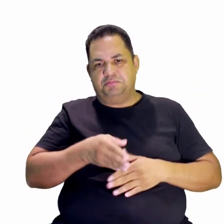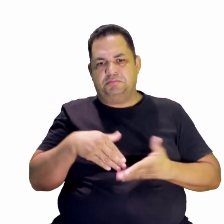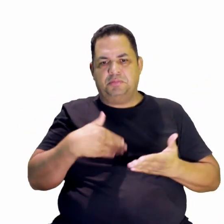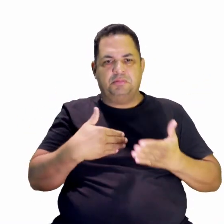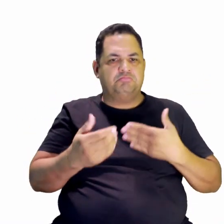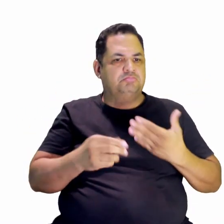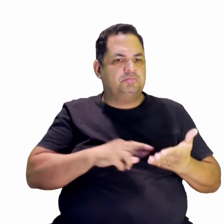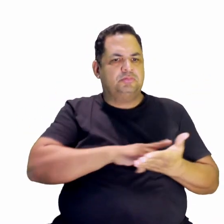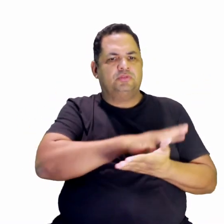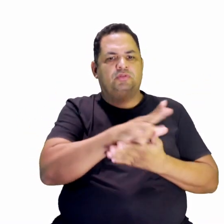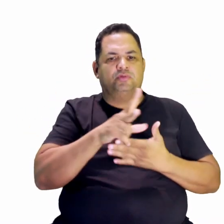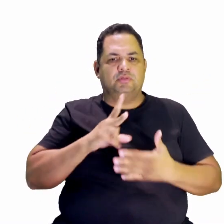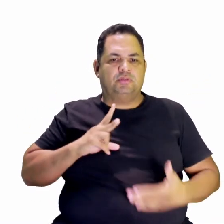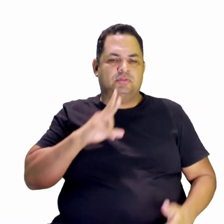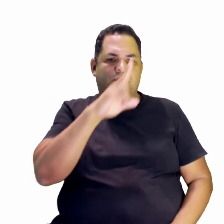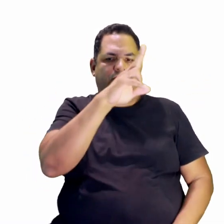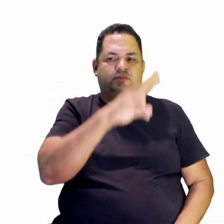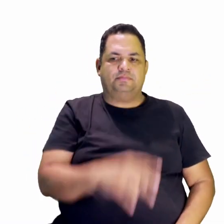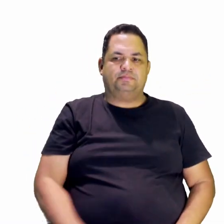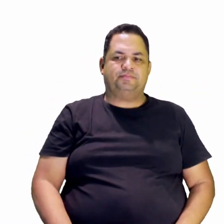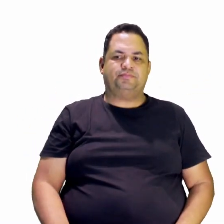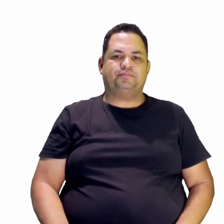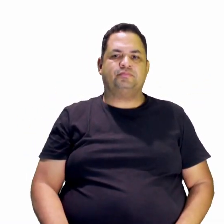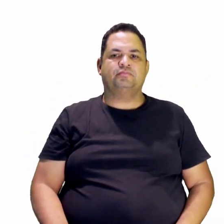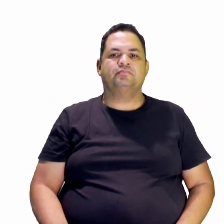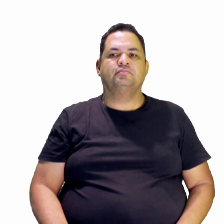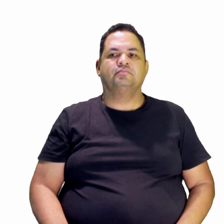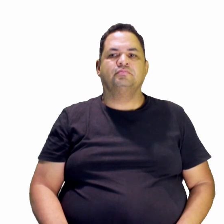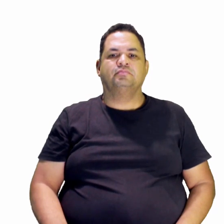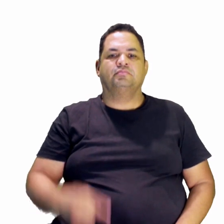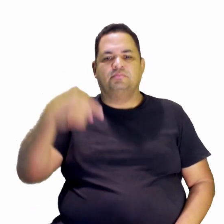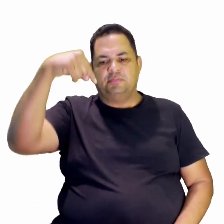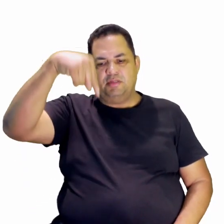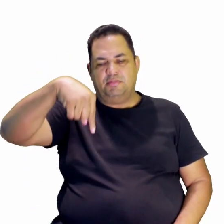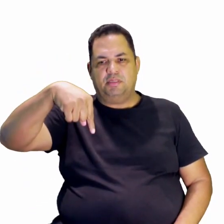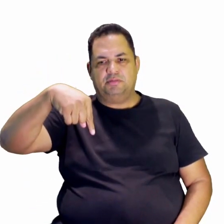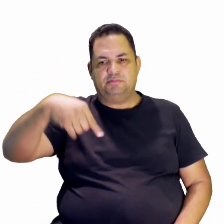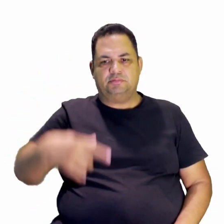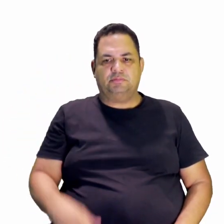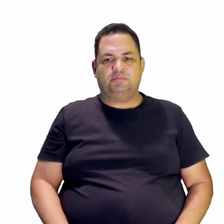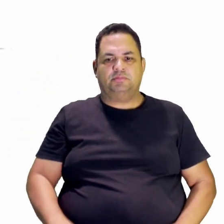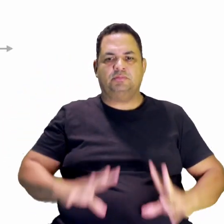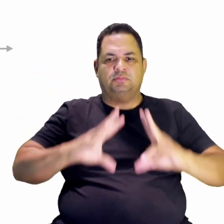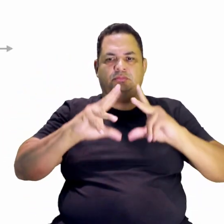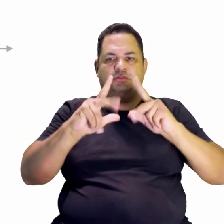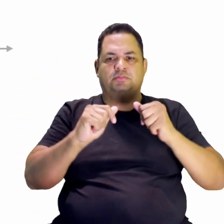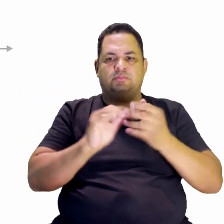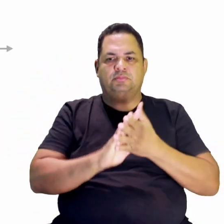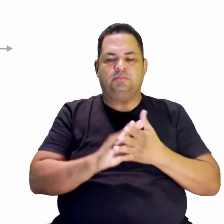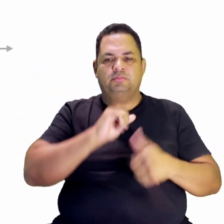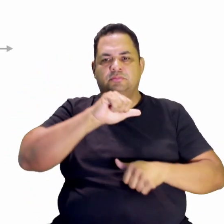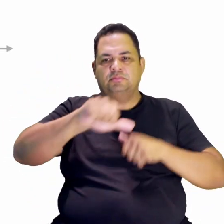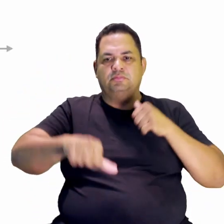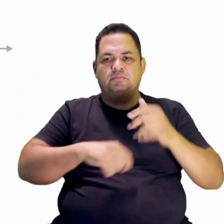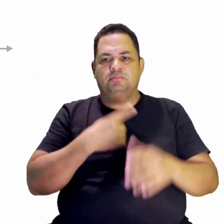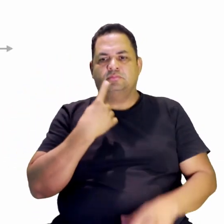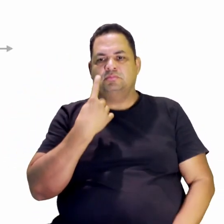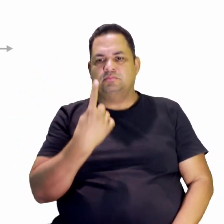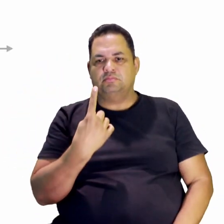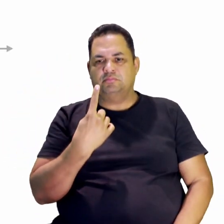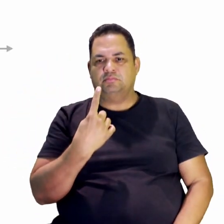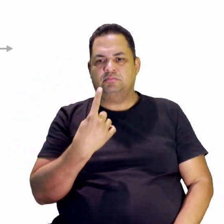oblíqua para baixo, para cima e para a direita, outra oblíqua para baixo e para a direita, né? Tudo isso se transforma em apenas